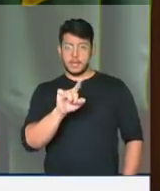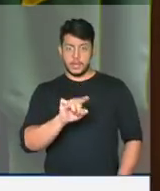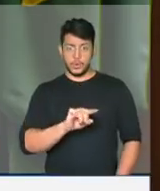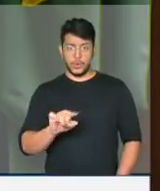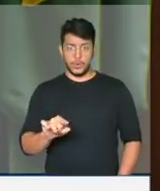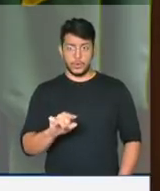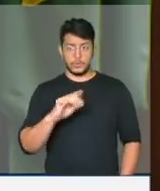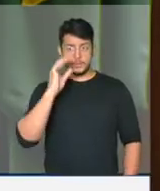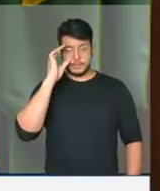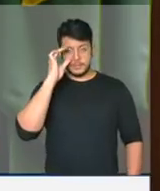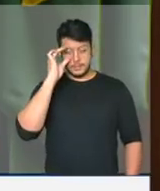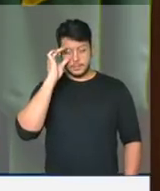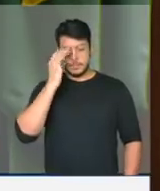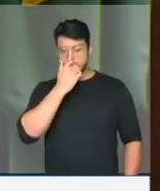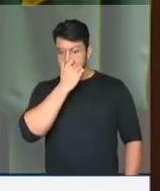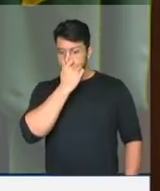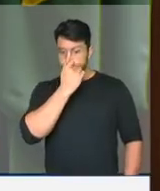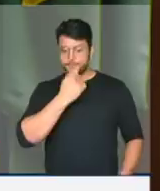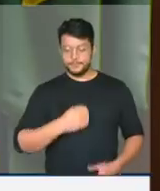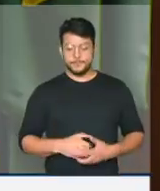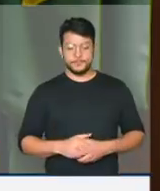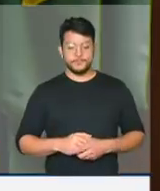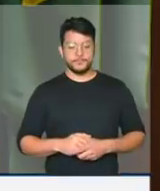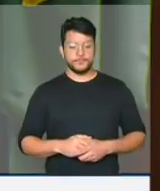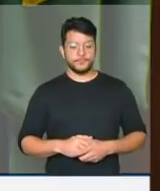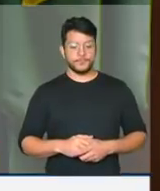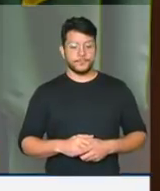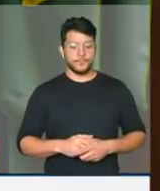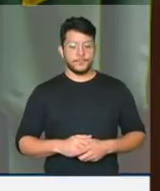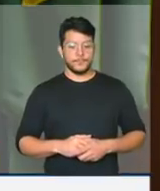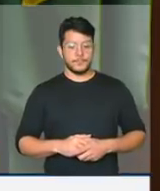organizando rachadinha de gabinete, ele,